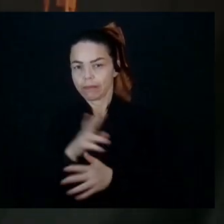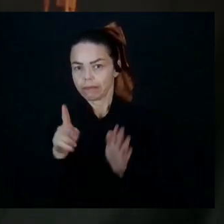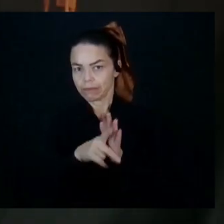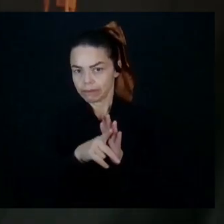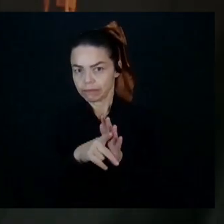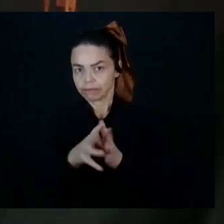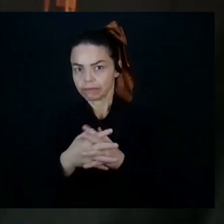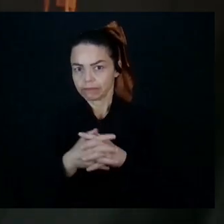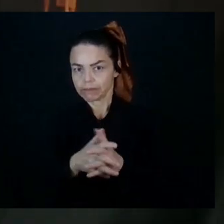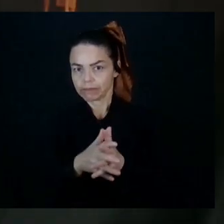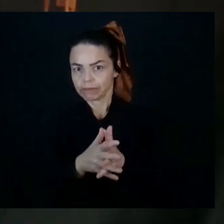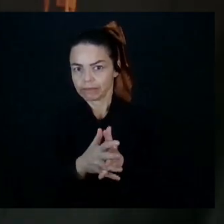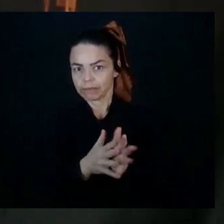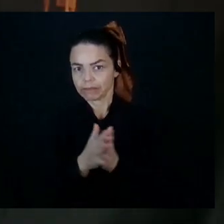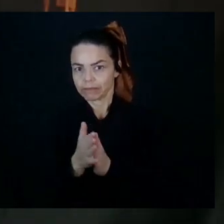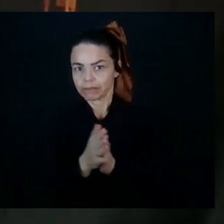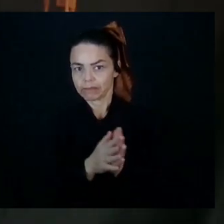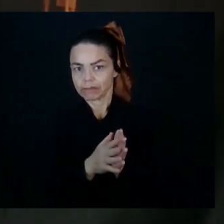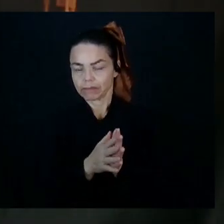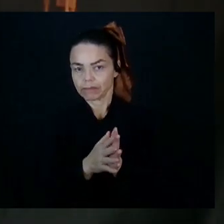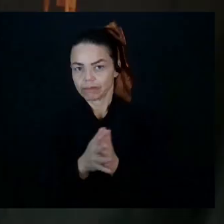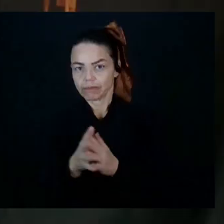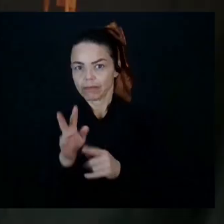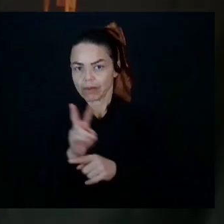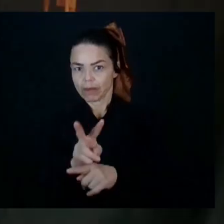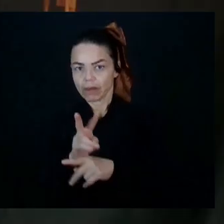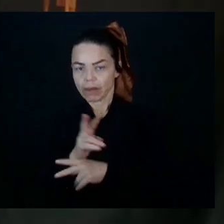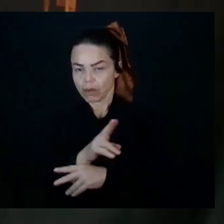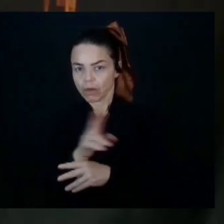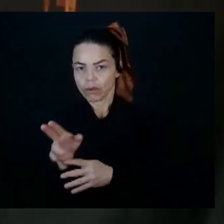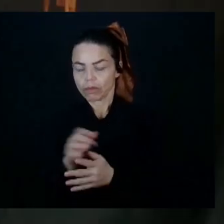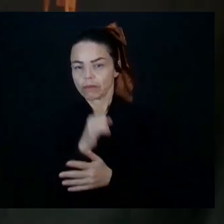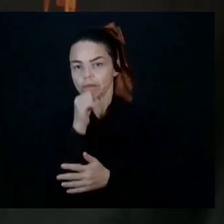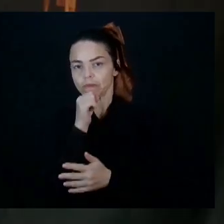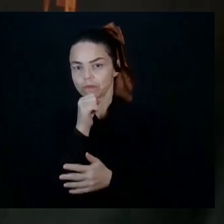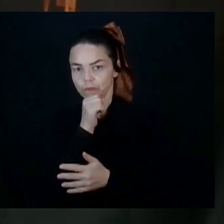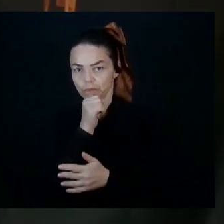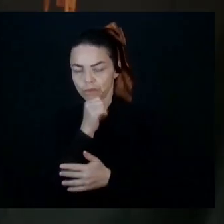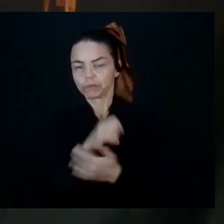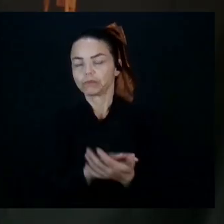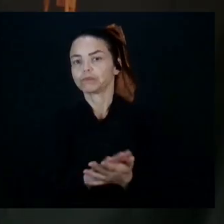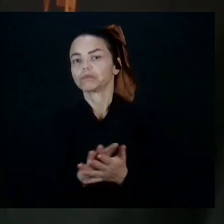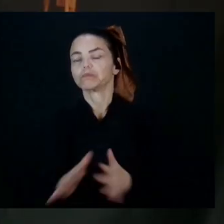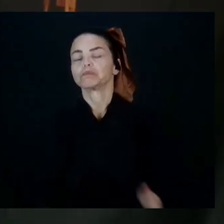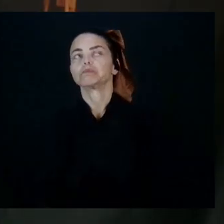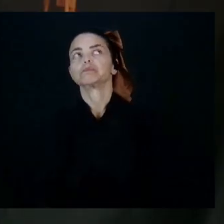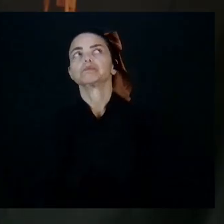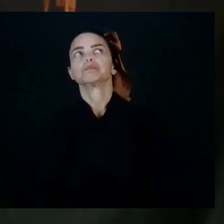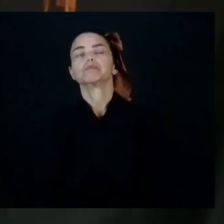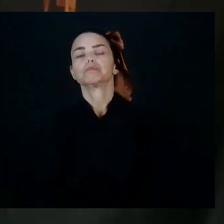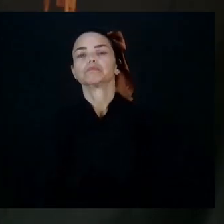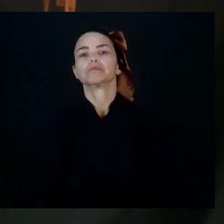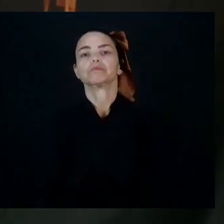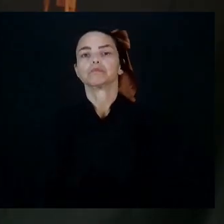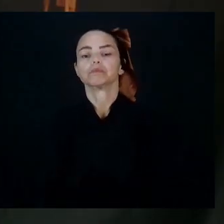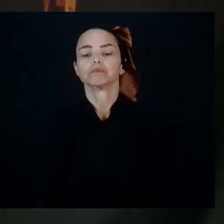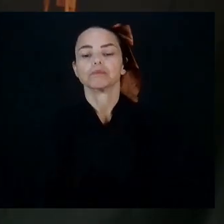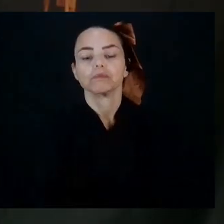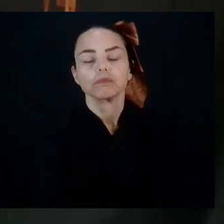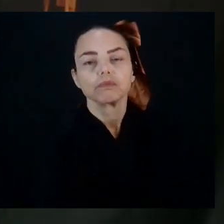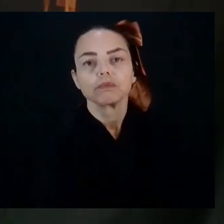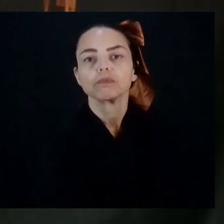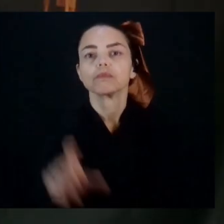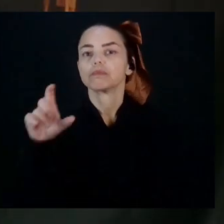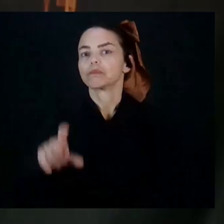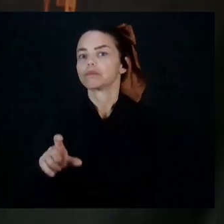Para poder fazer aquele empréstimo no nome da pessoa idosa, para poder pegar o cartão lá da pessoa idosa